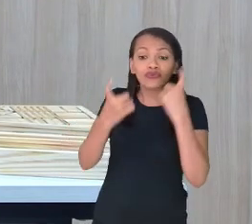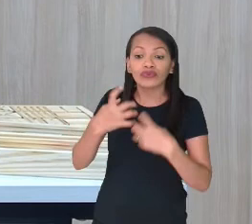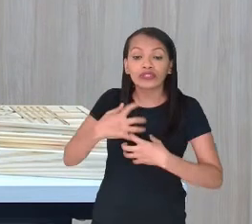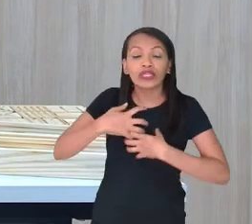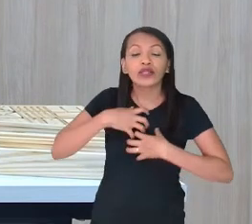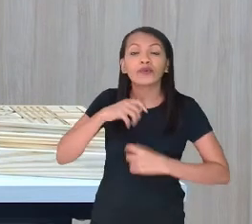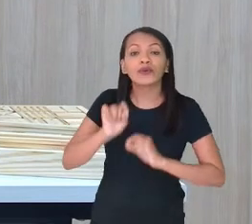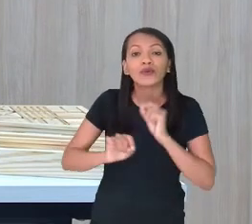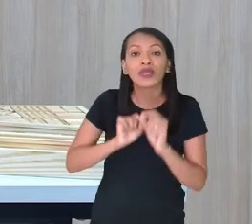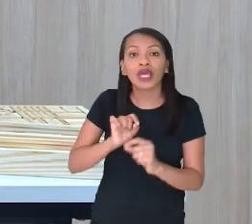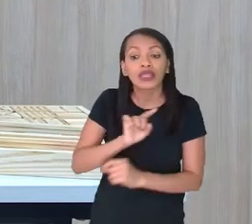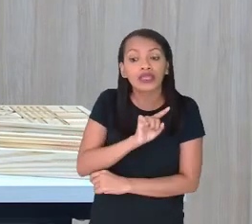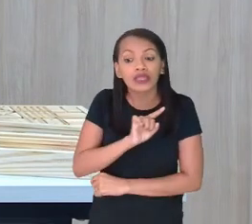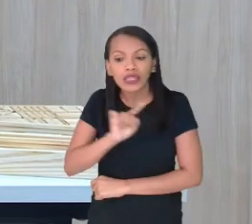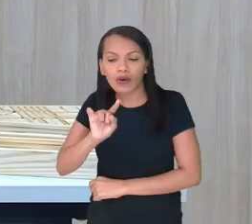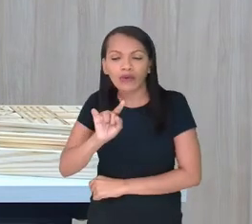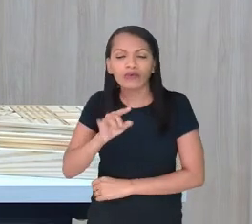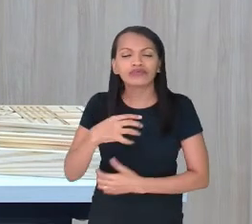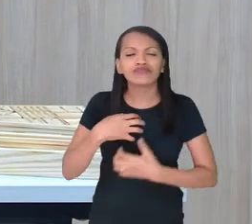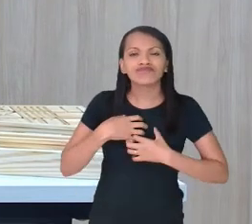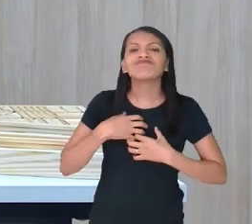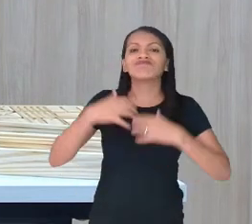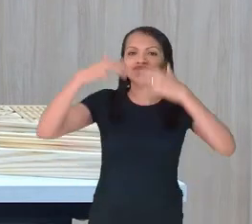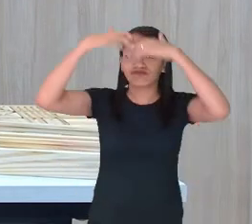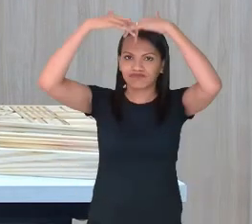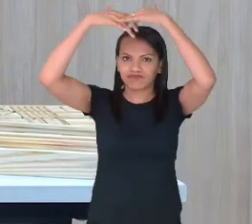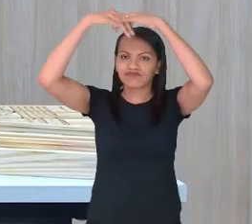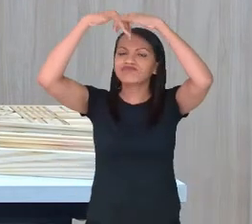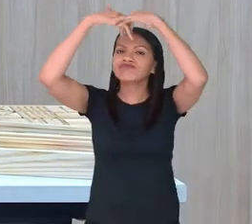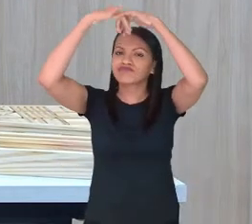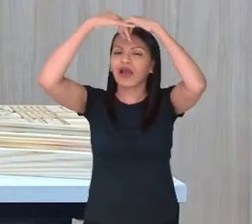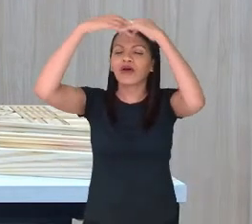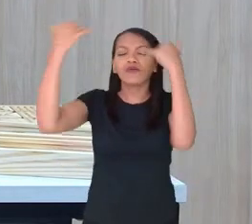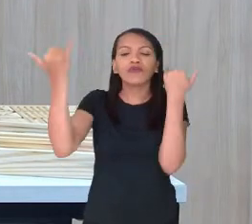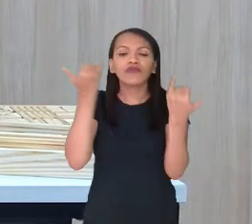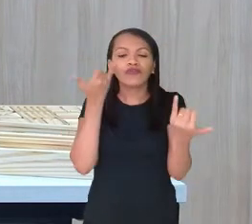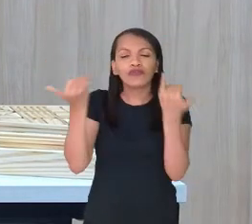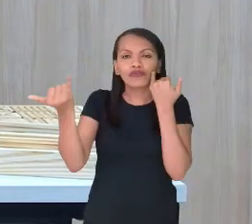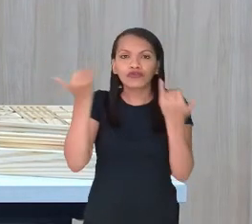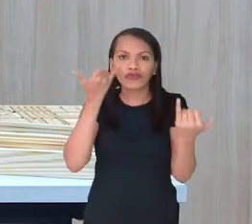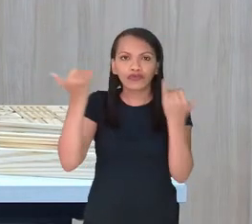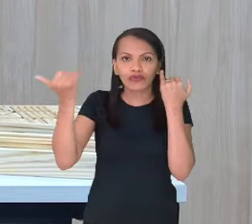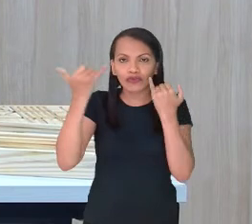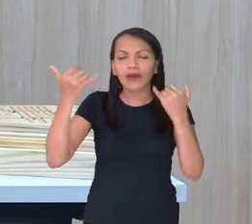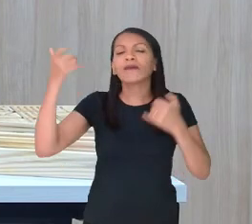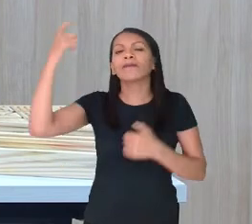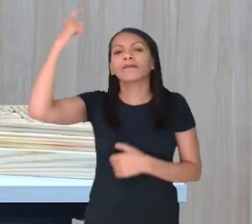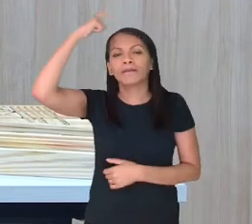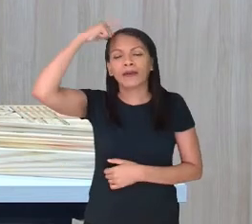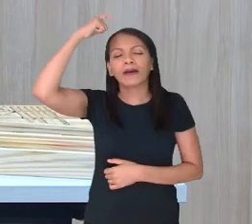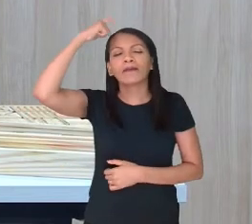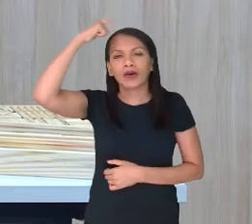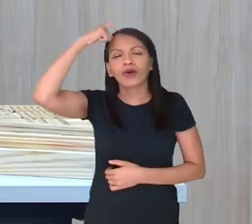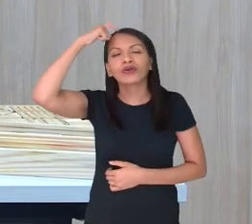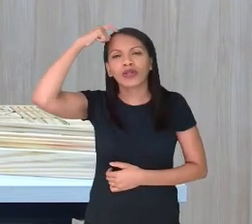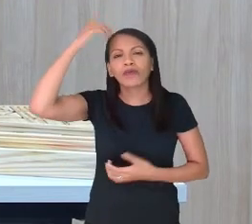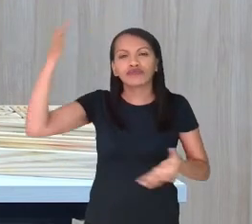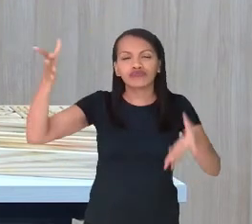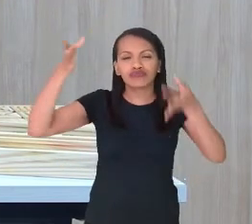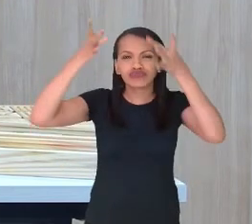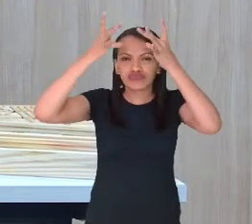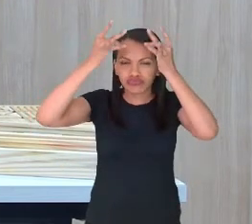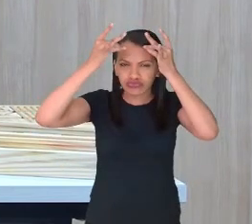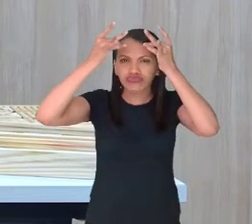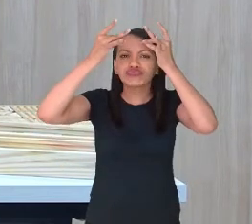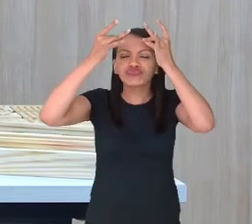sentimento. Provavelmente esse cérebro vai guardar essa informação lá na memória a longo prazo. Se eu ofereço